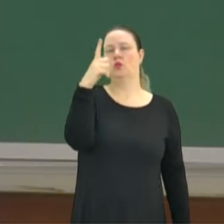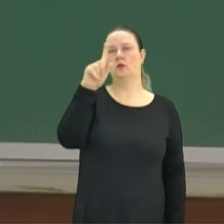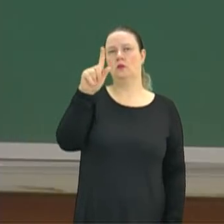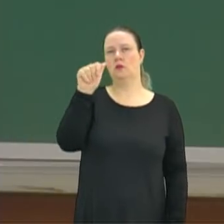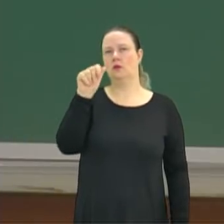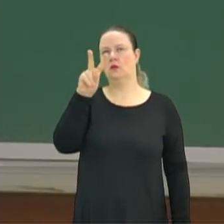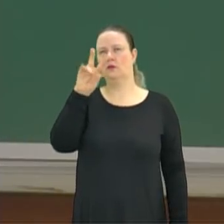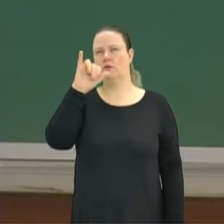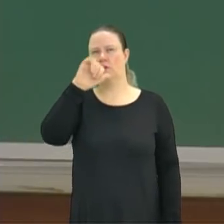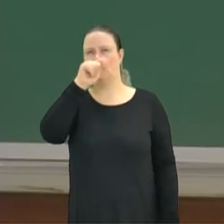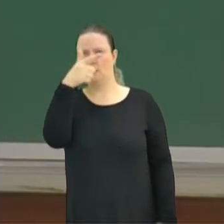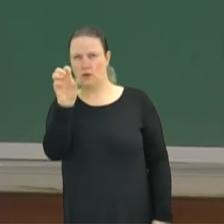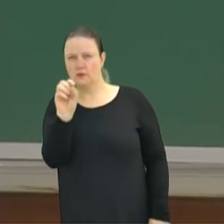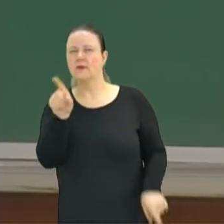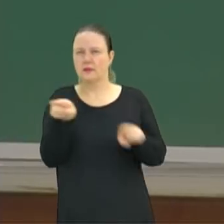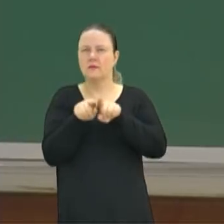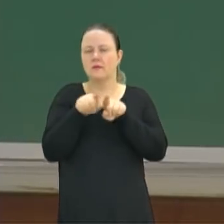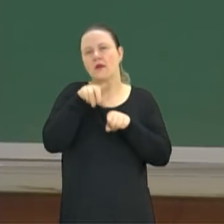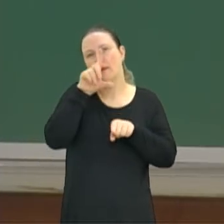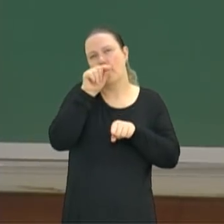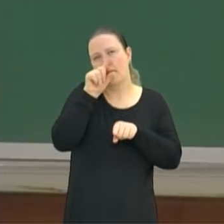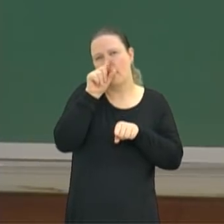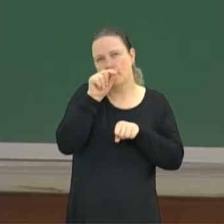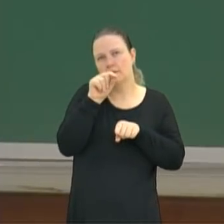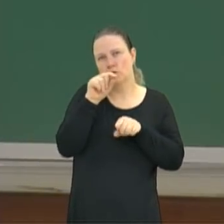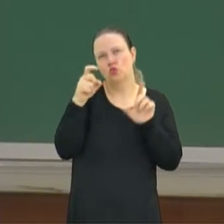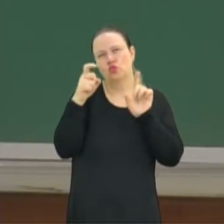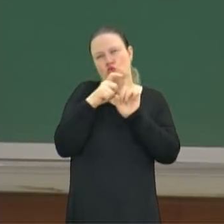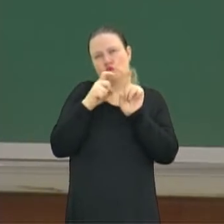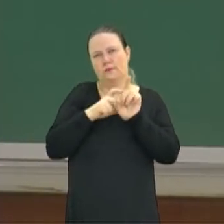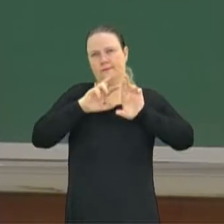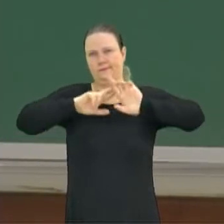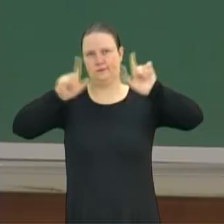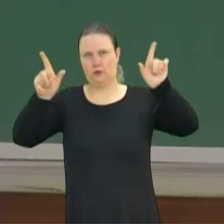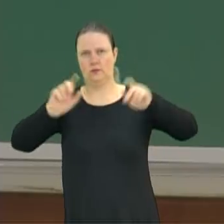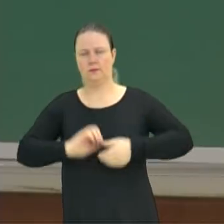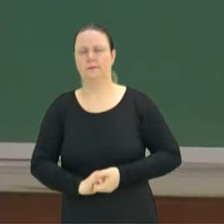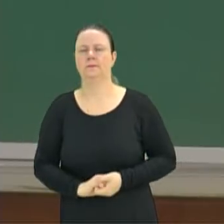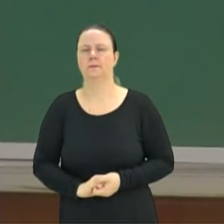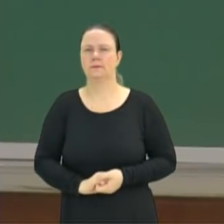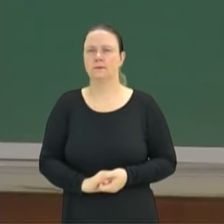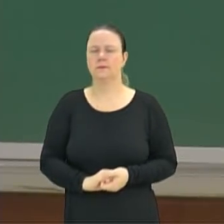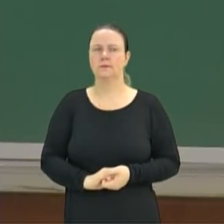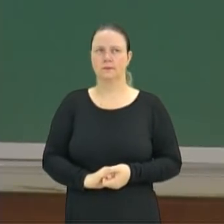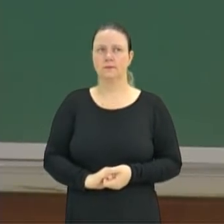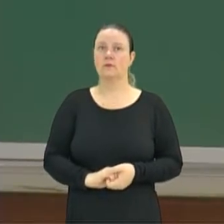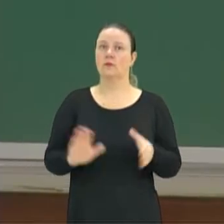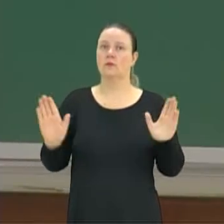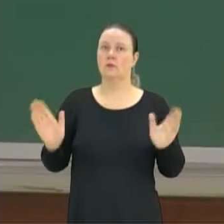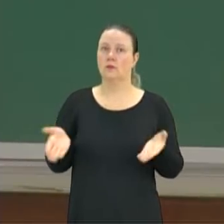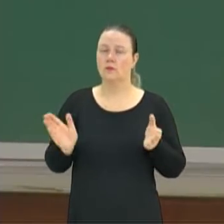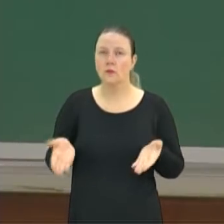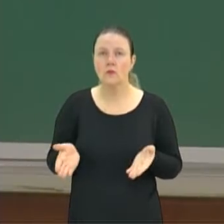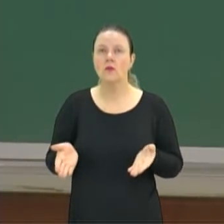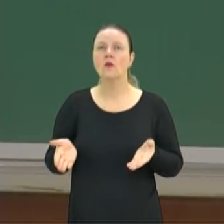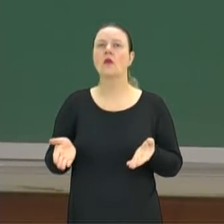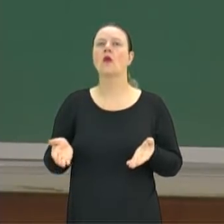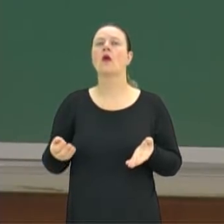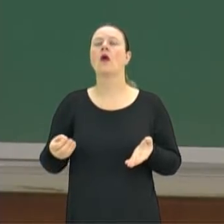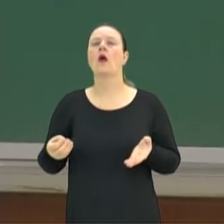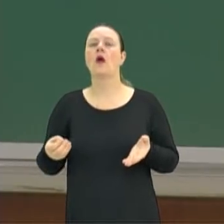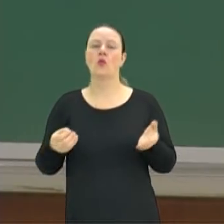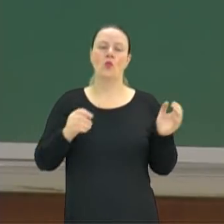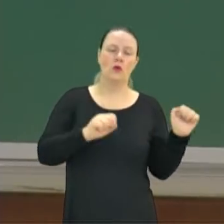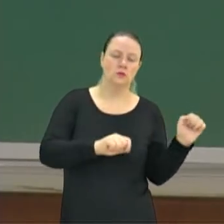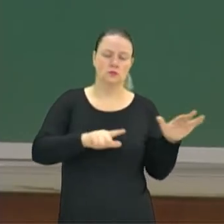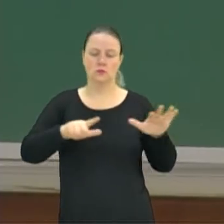aqui estou mostrando a quantidade de indivíduos que cada nível trófico consome, né? Ao longo da sua vida, ao longo de uma